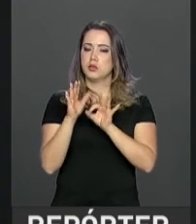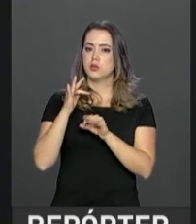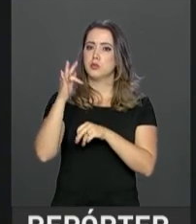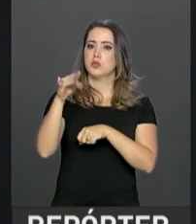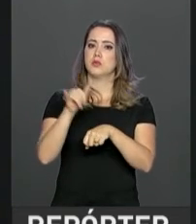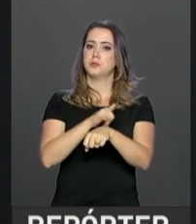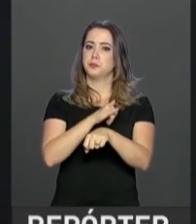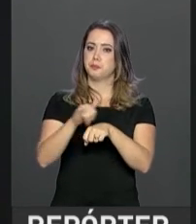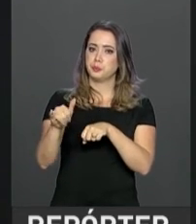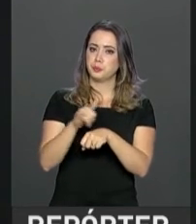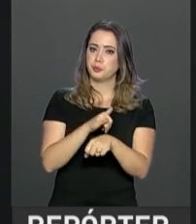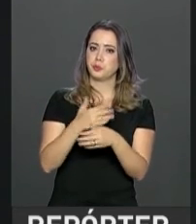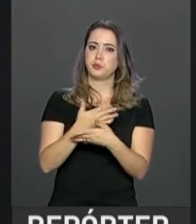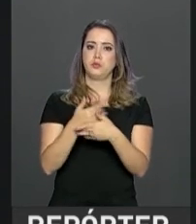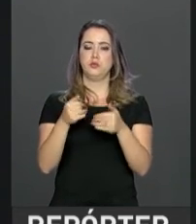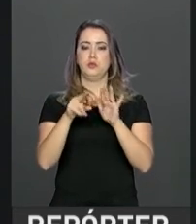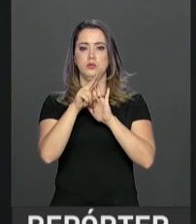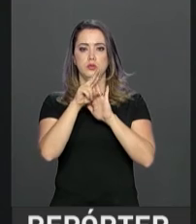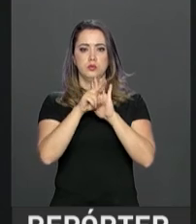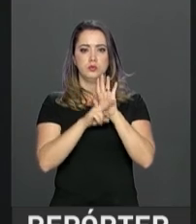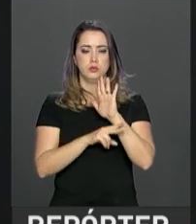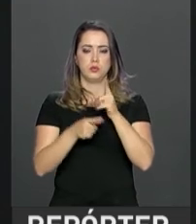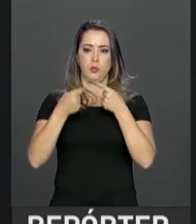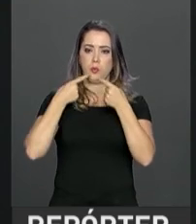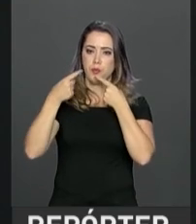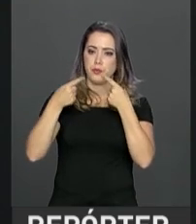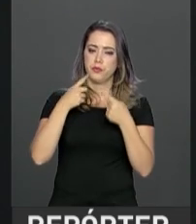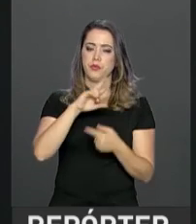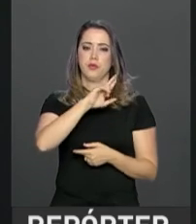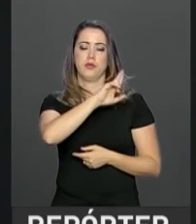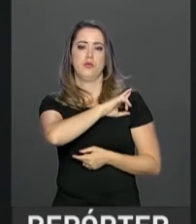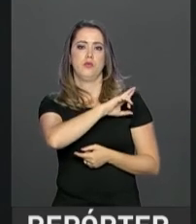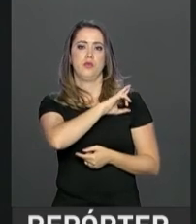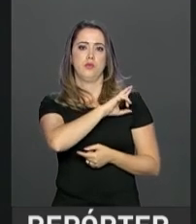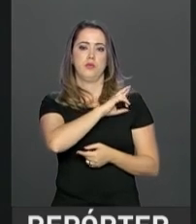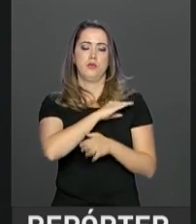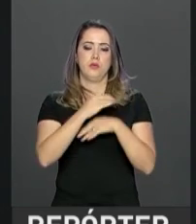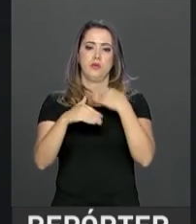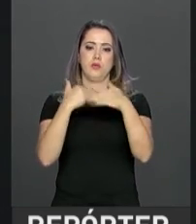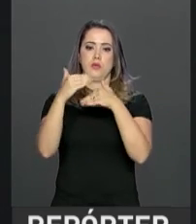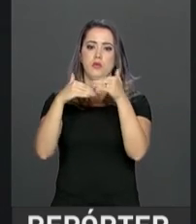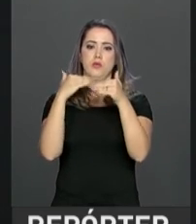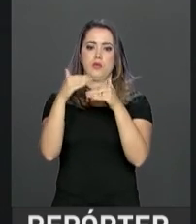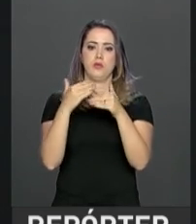a melhoria regulatória ao diálogo responsável para um crescimento inclusivo